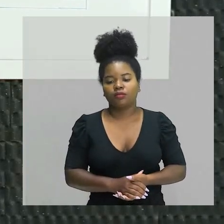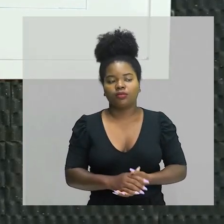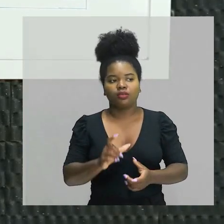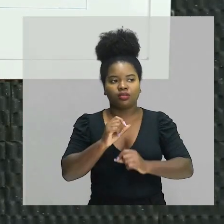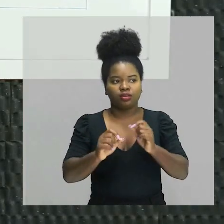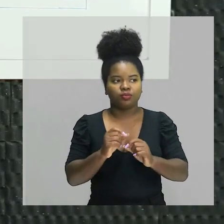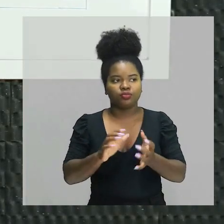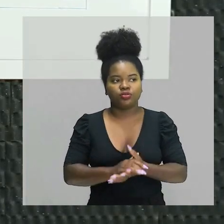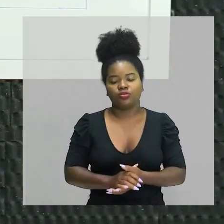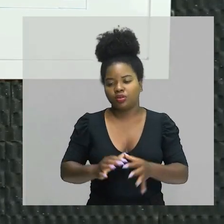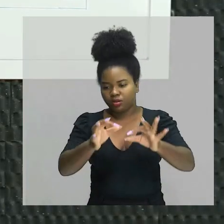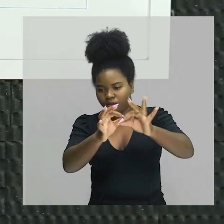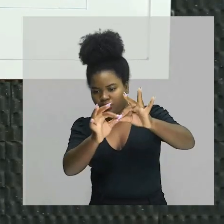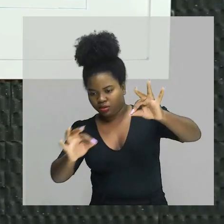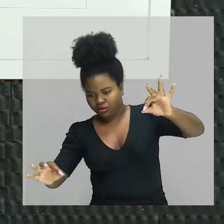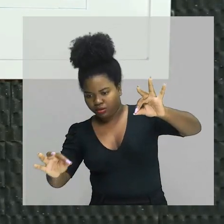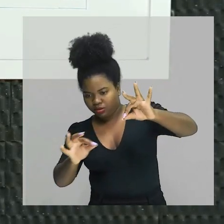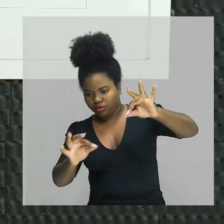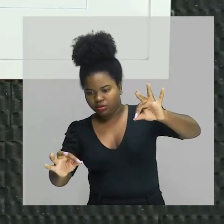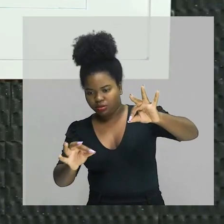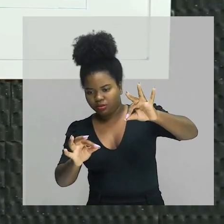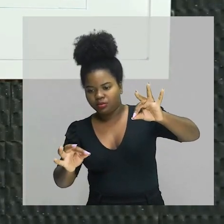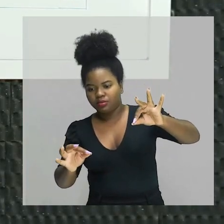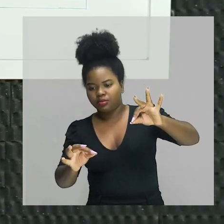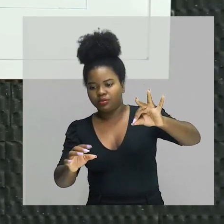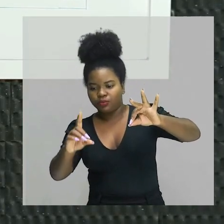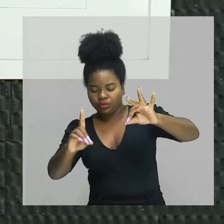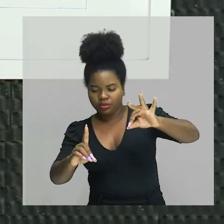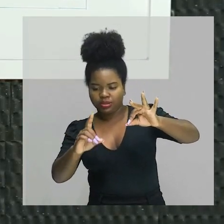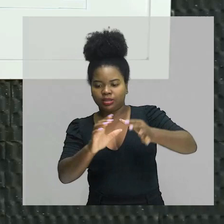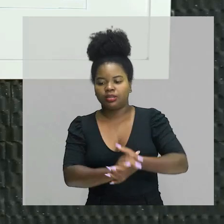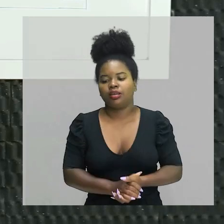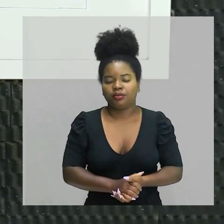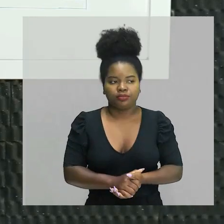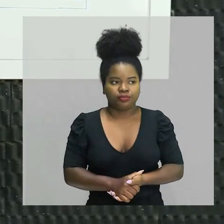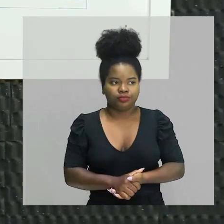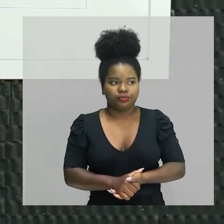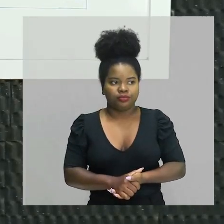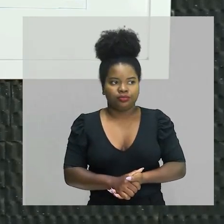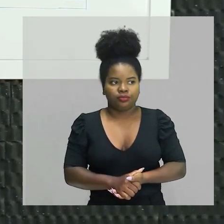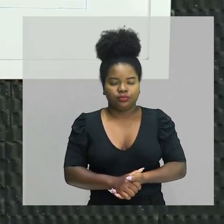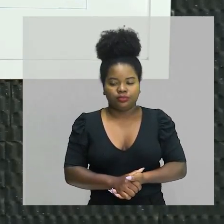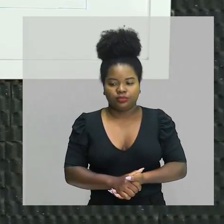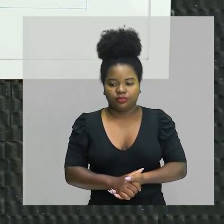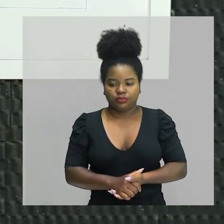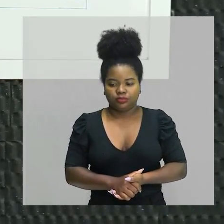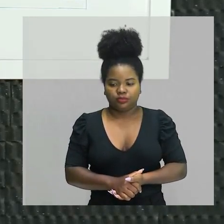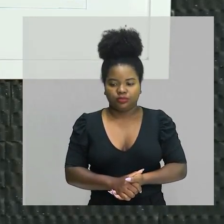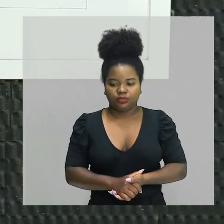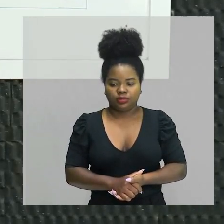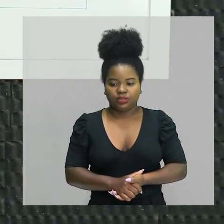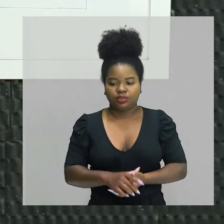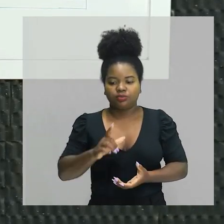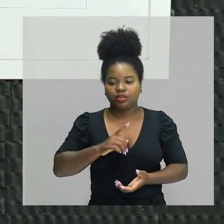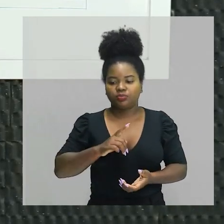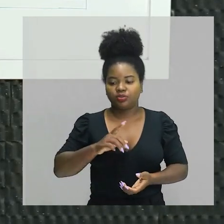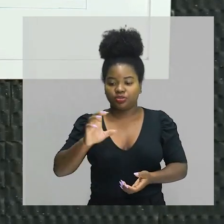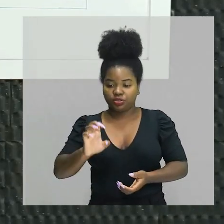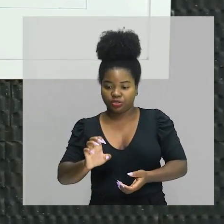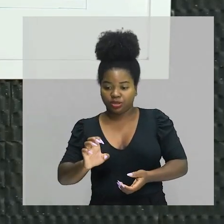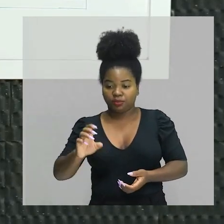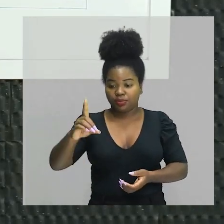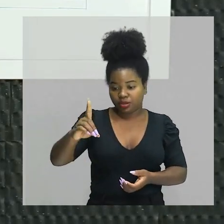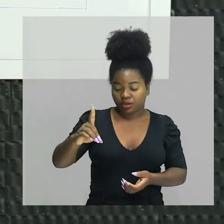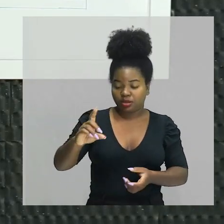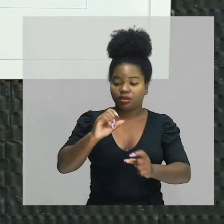dobrou, tá? Então, se eu tenho 12, o resto, os outros 6, é esse pedacinho aqui de E para D. Daqui para